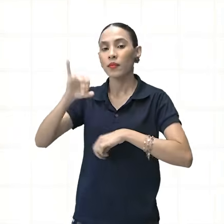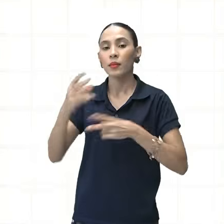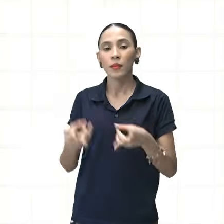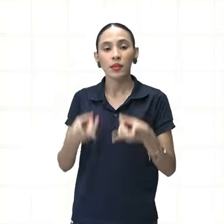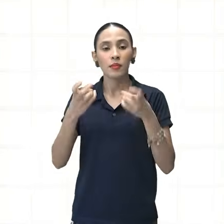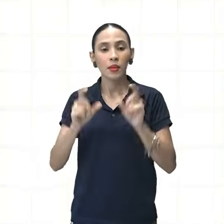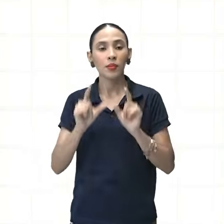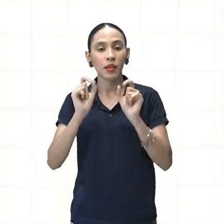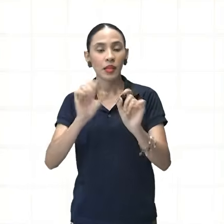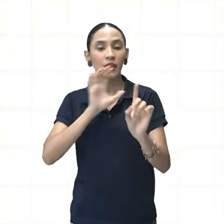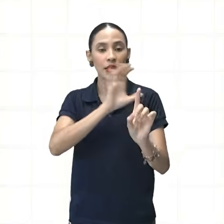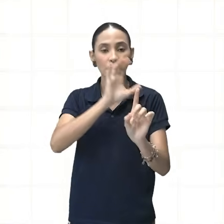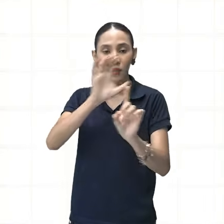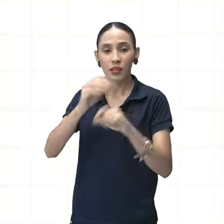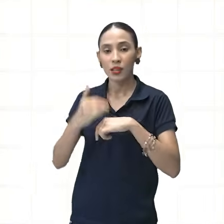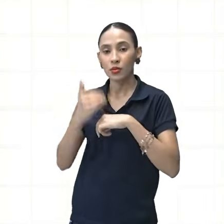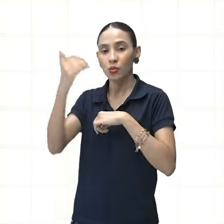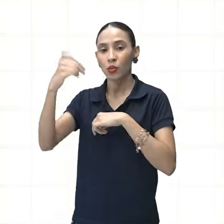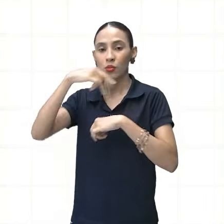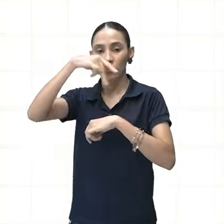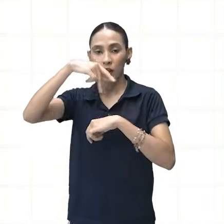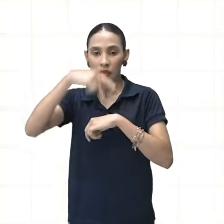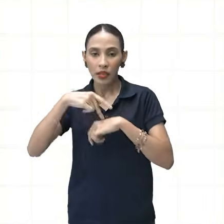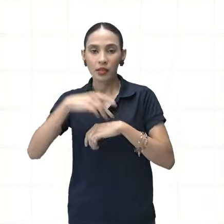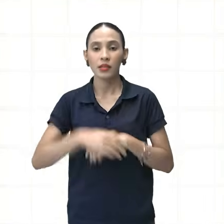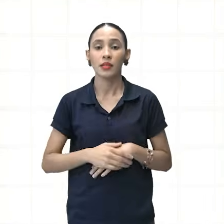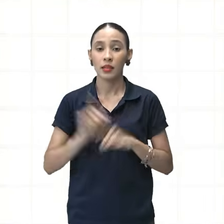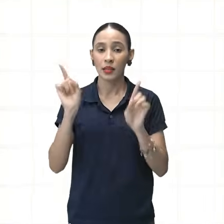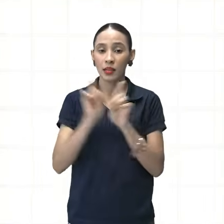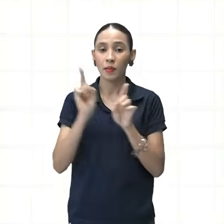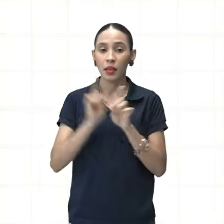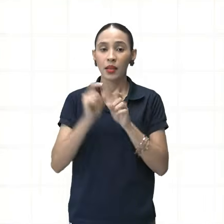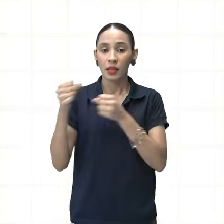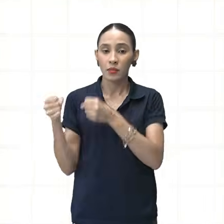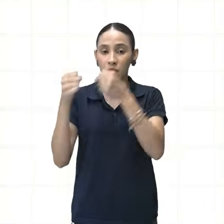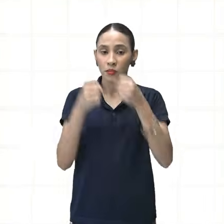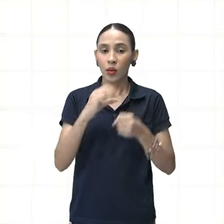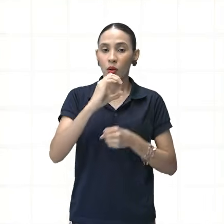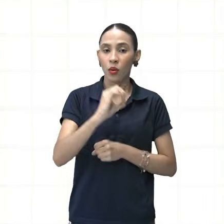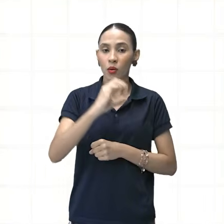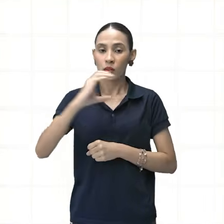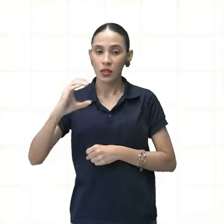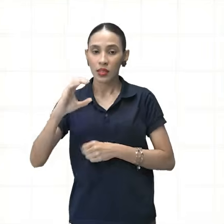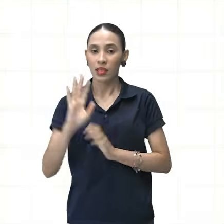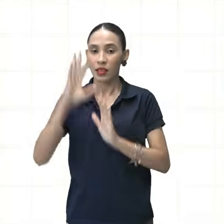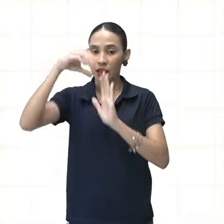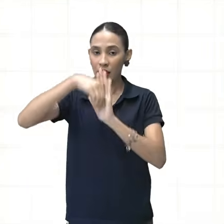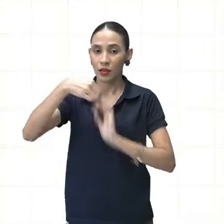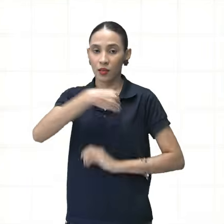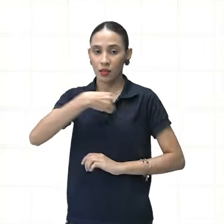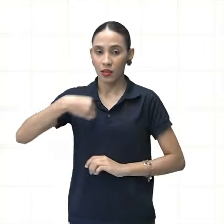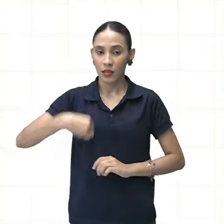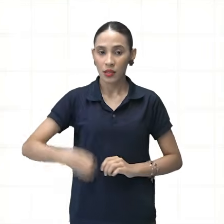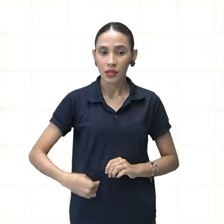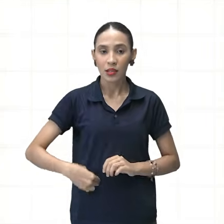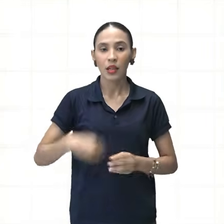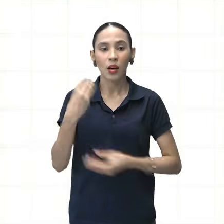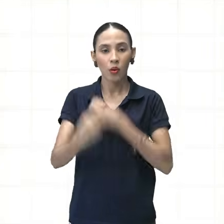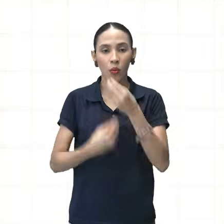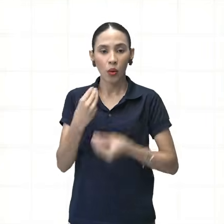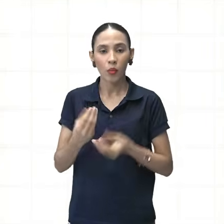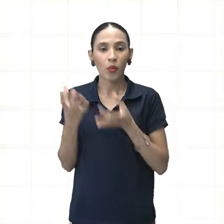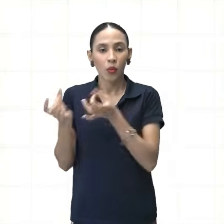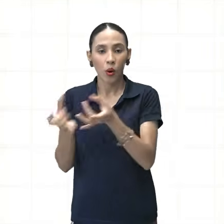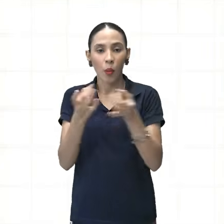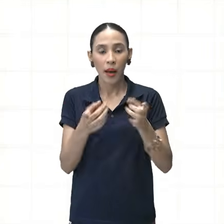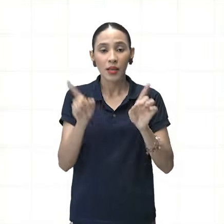a influência estrangeira, a crescente influência das potências ocidentais na China através do